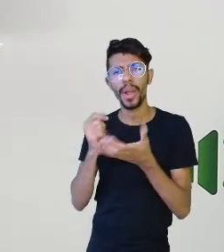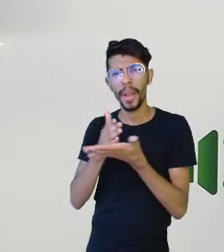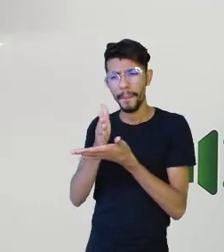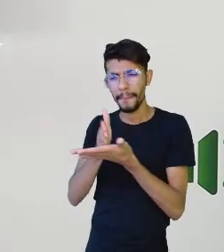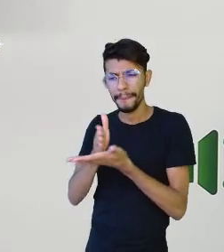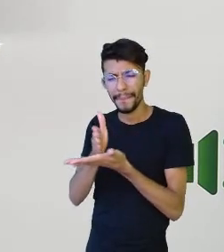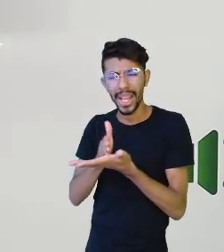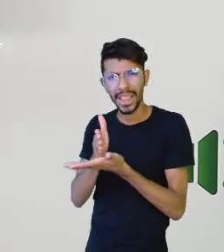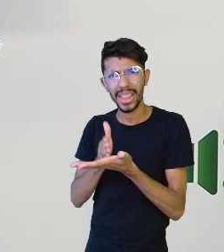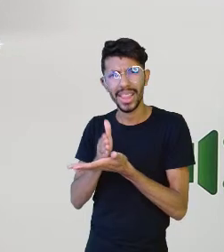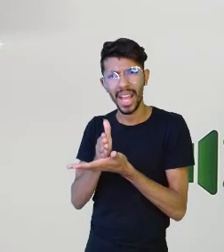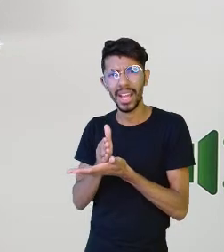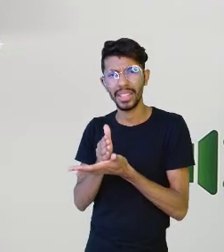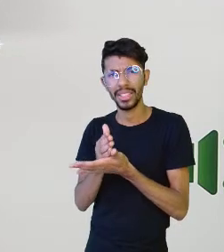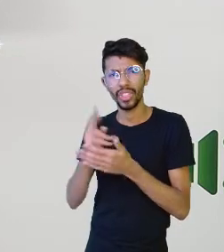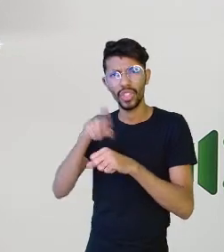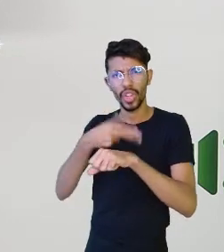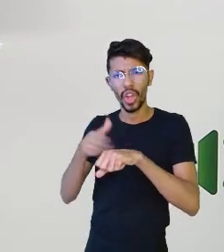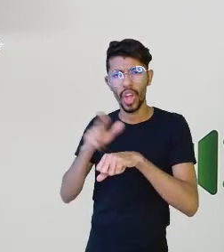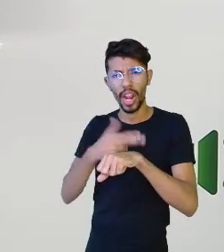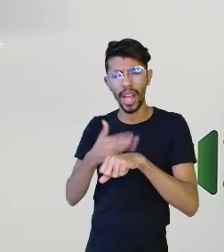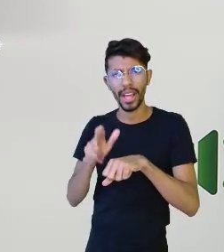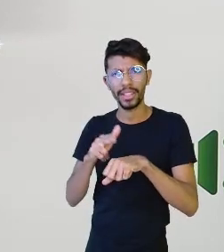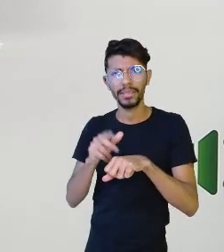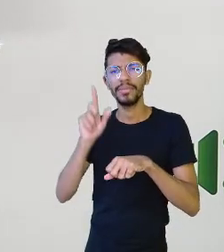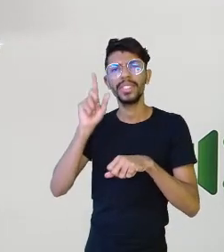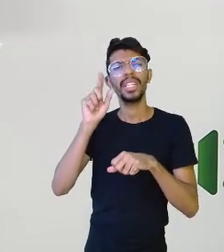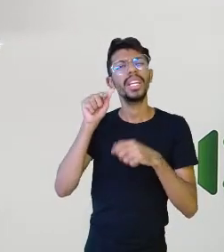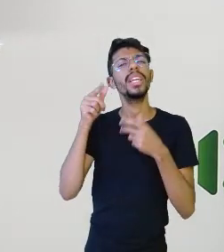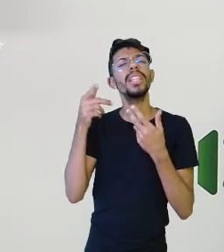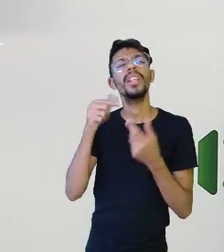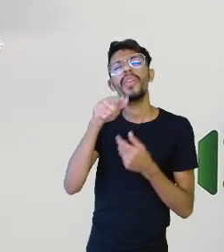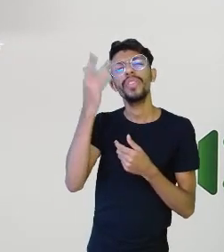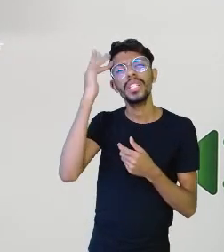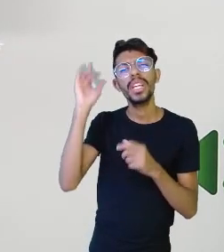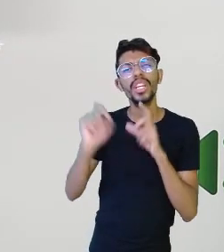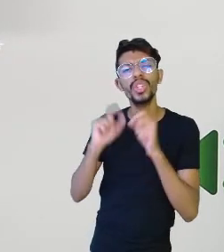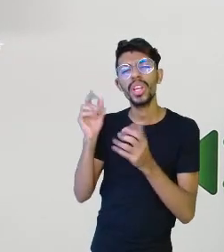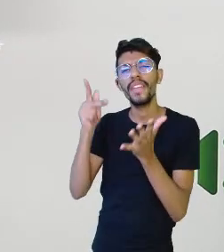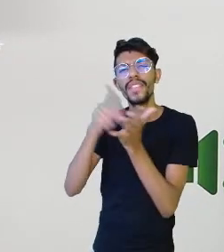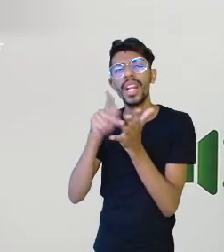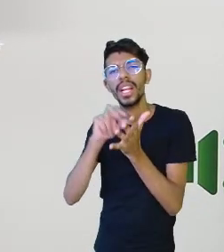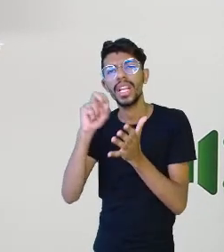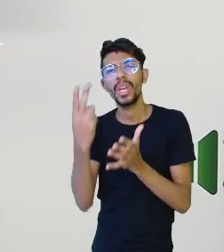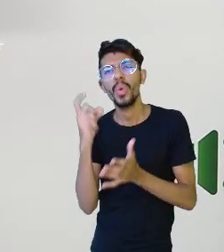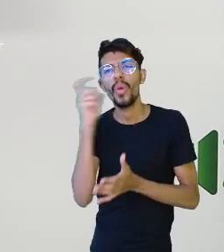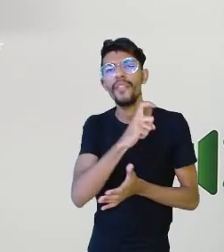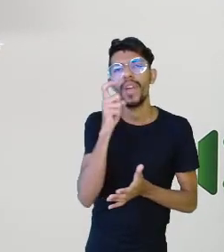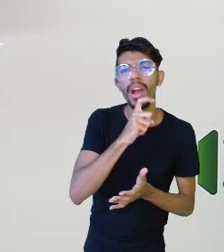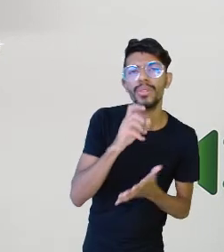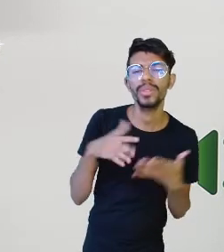que isso é verdadeiro ou falso? Escreve aí no caderno.